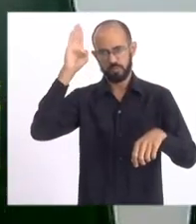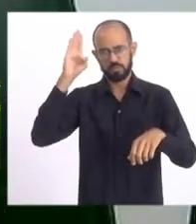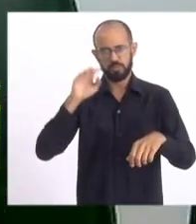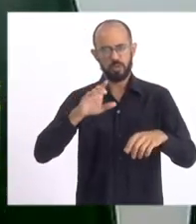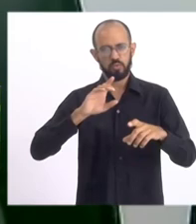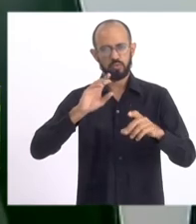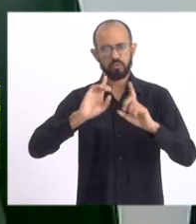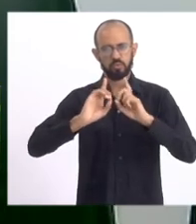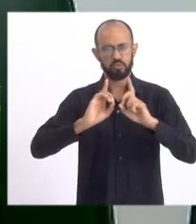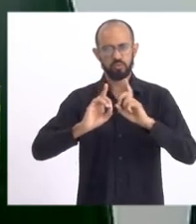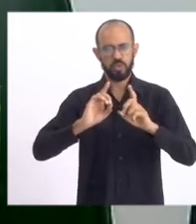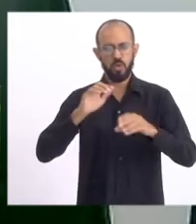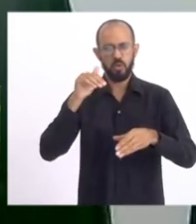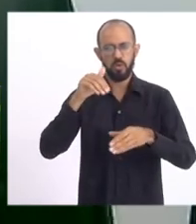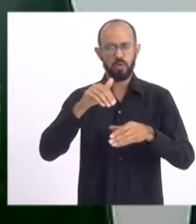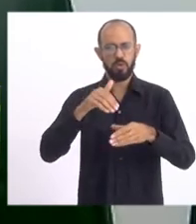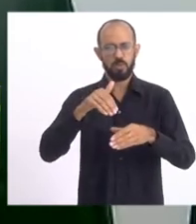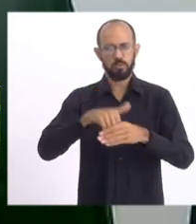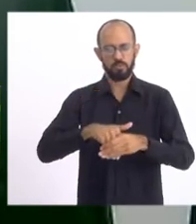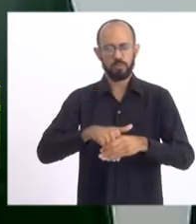em votação, aprovado.